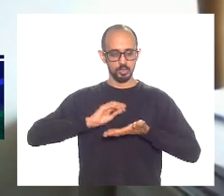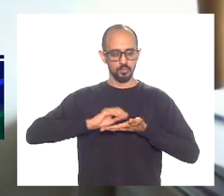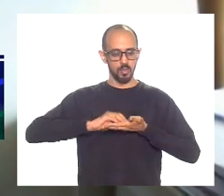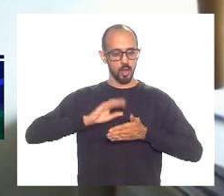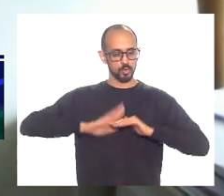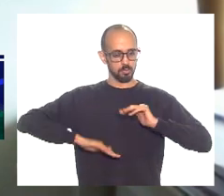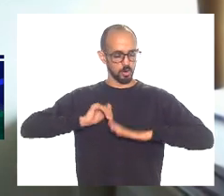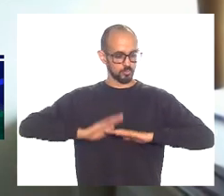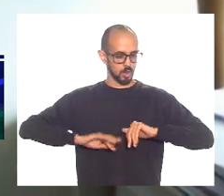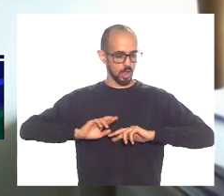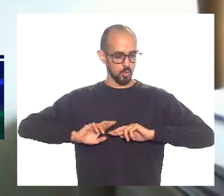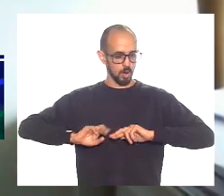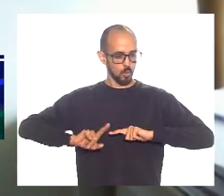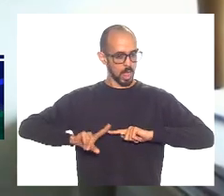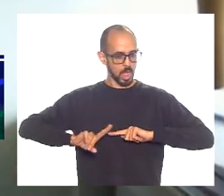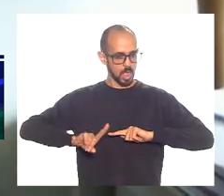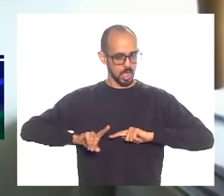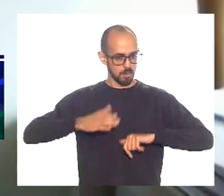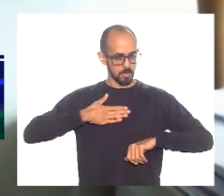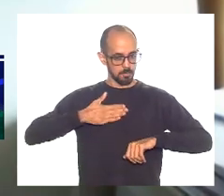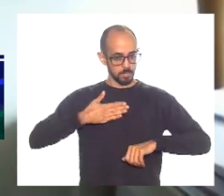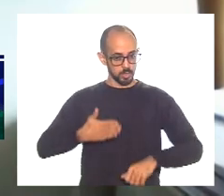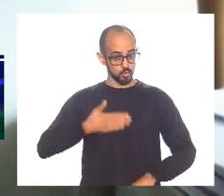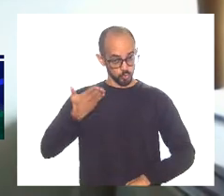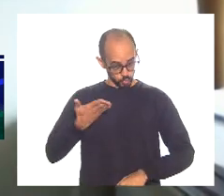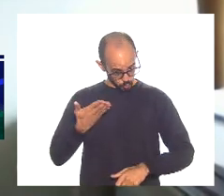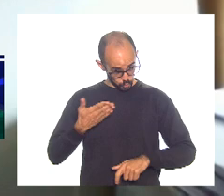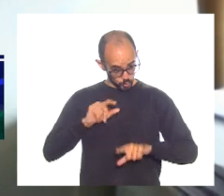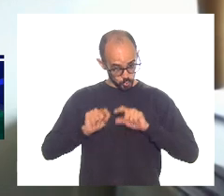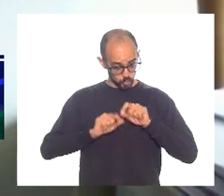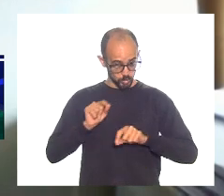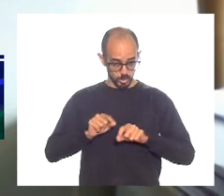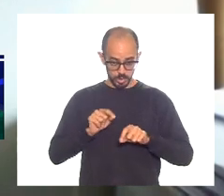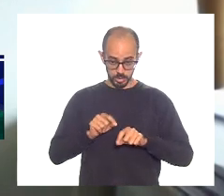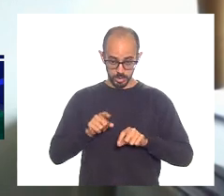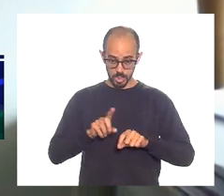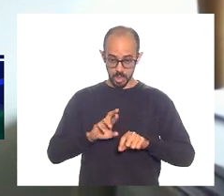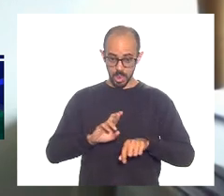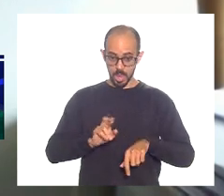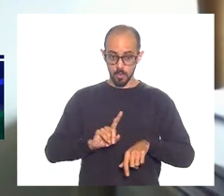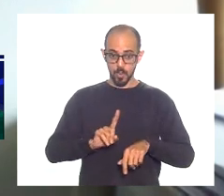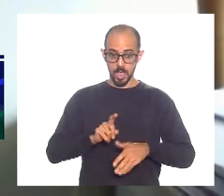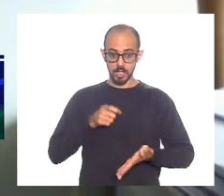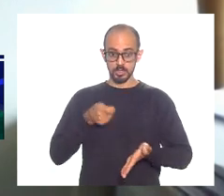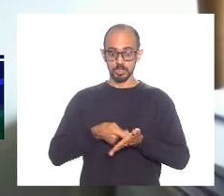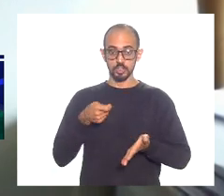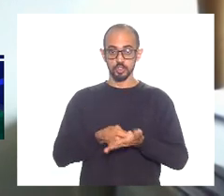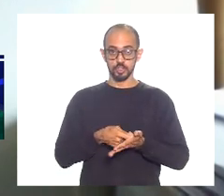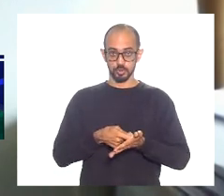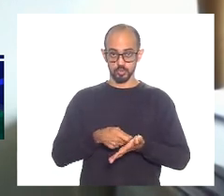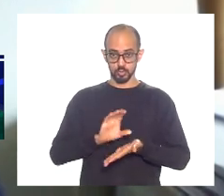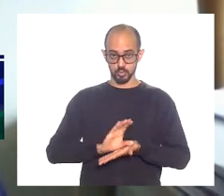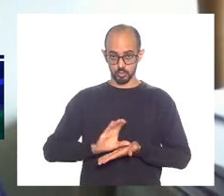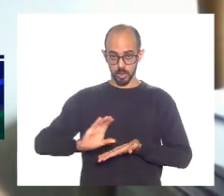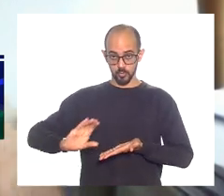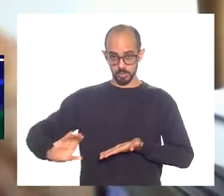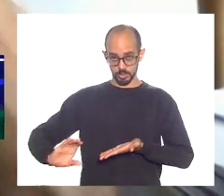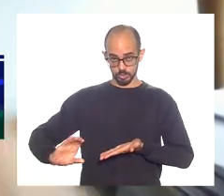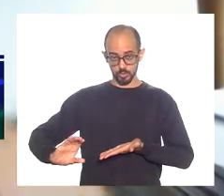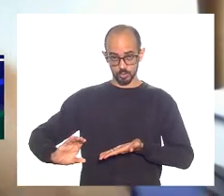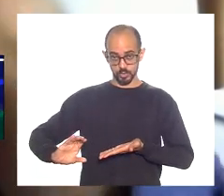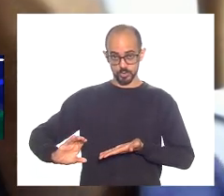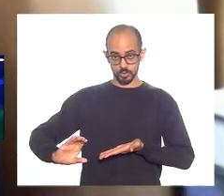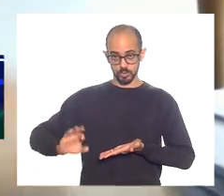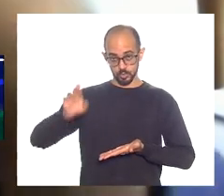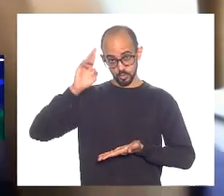surpresa minha, não exige que os investidores, isto é, os